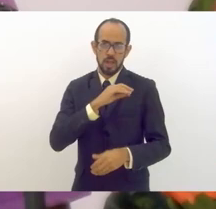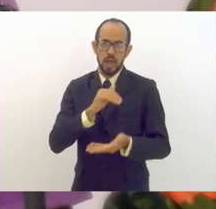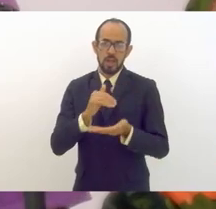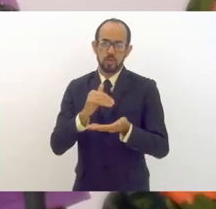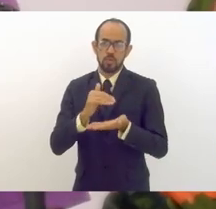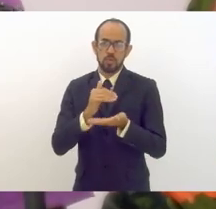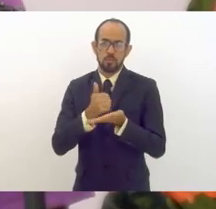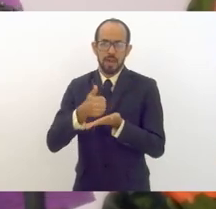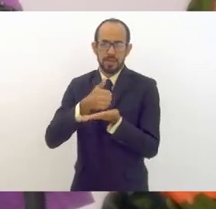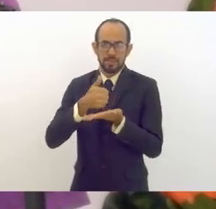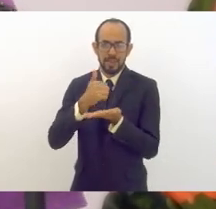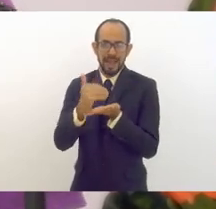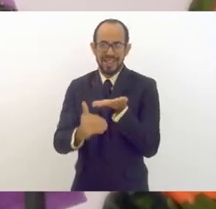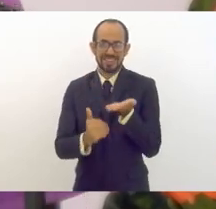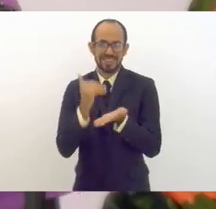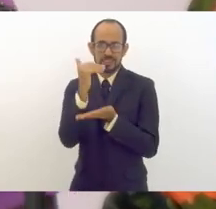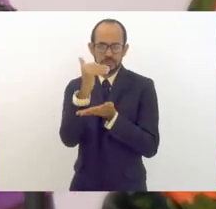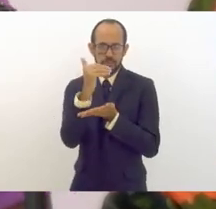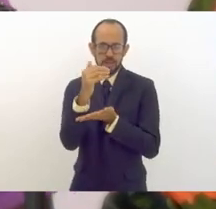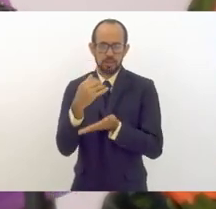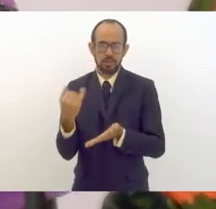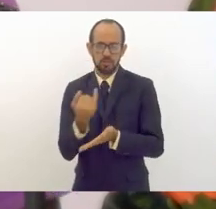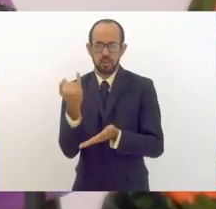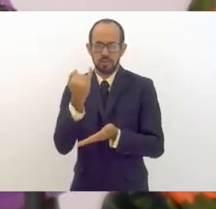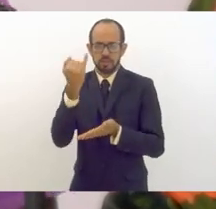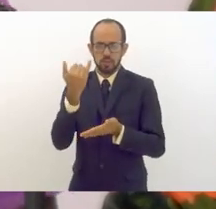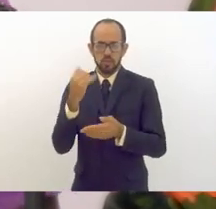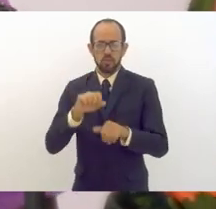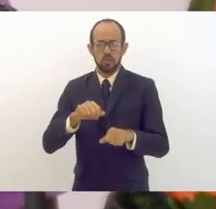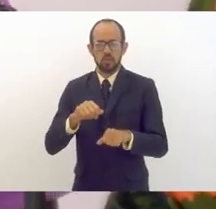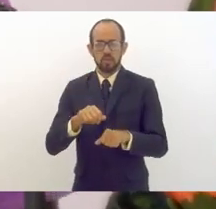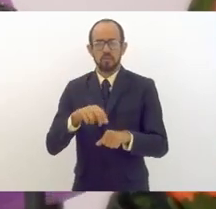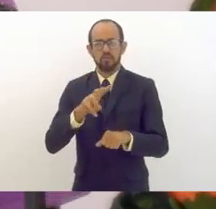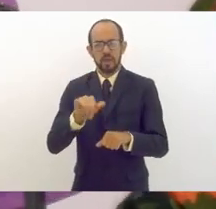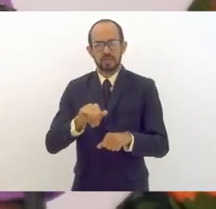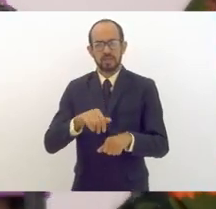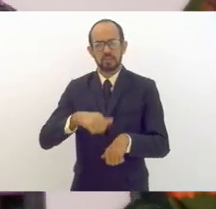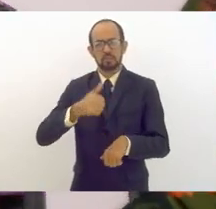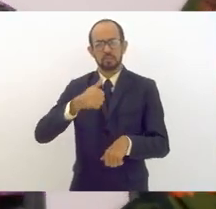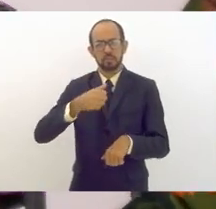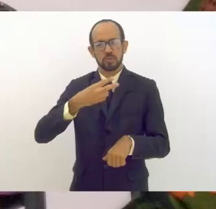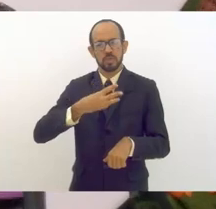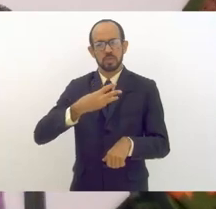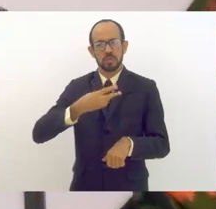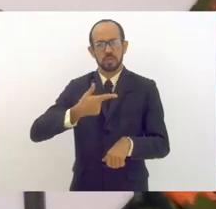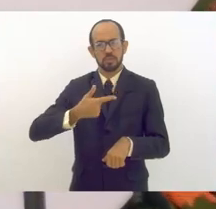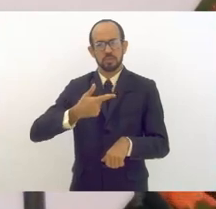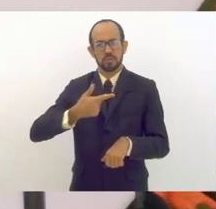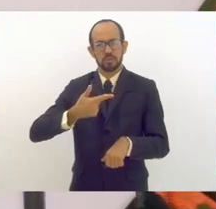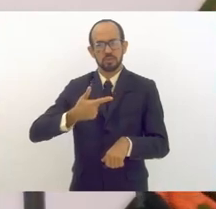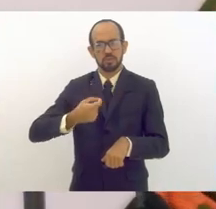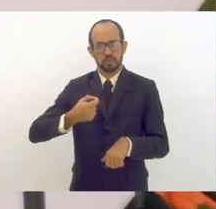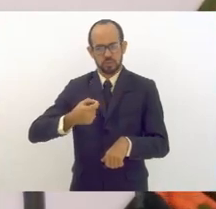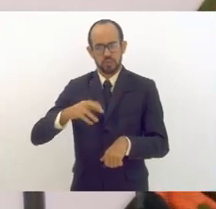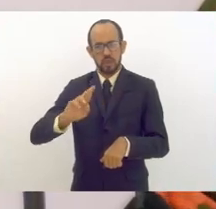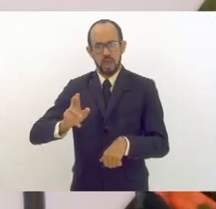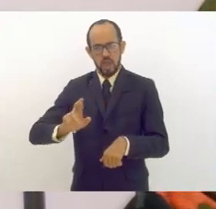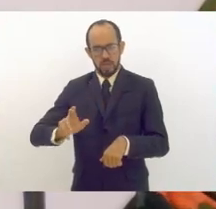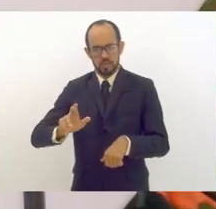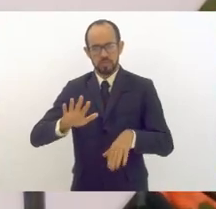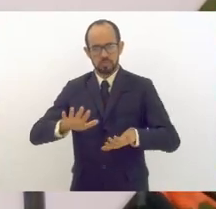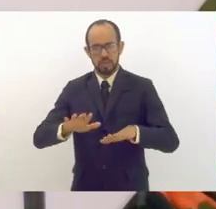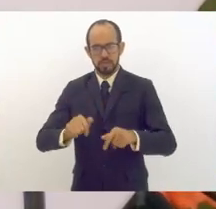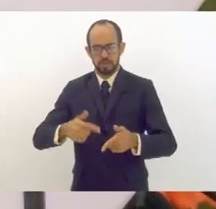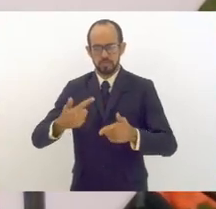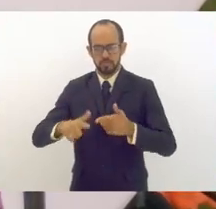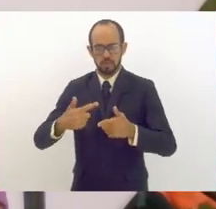inflação, se tudo der certo, em 2023 o salário mínimo vai ser de R$ 1.320 e essa situação dos